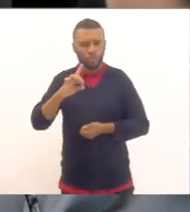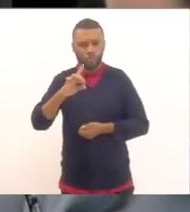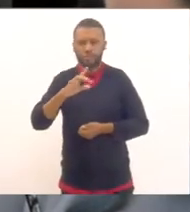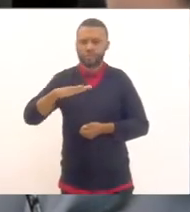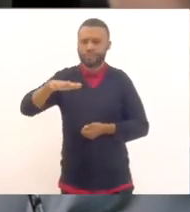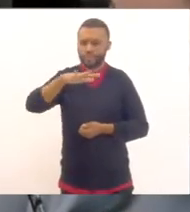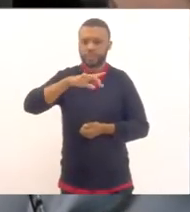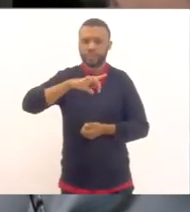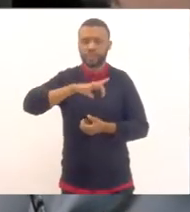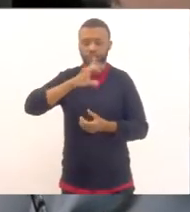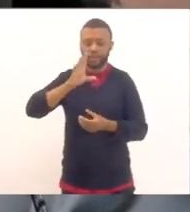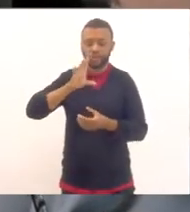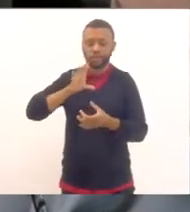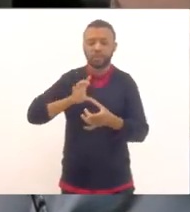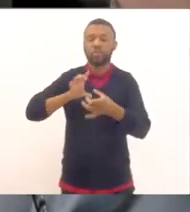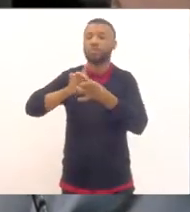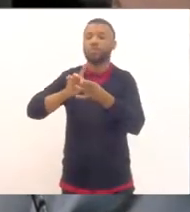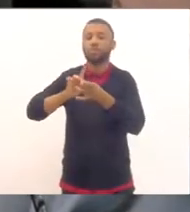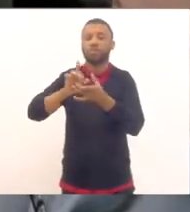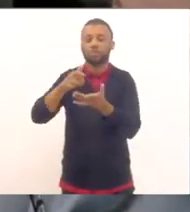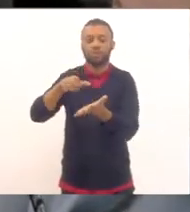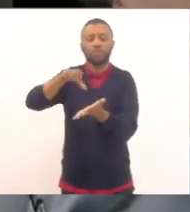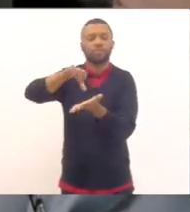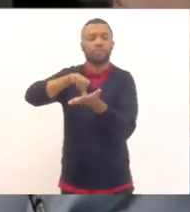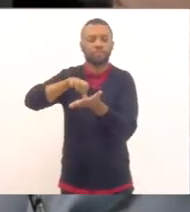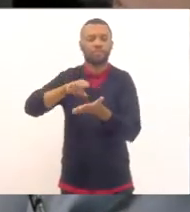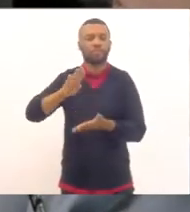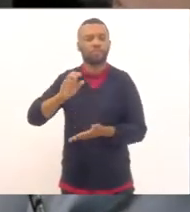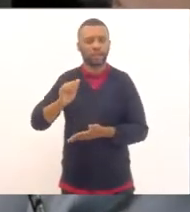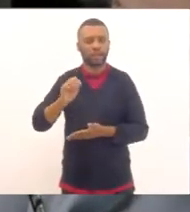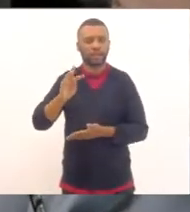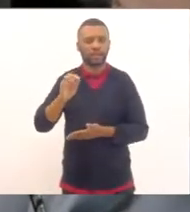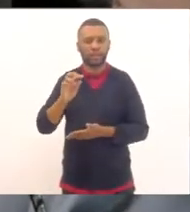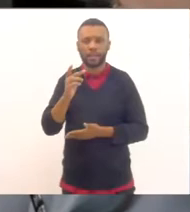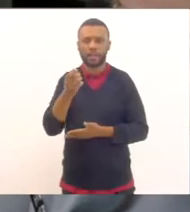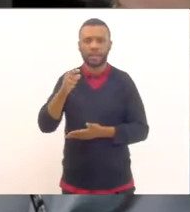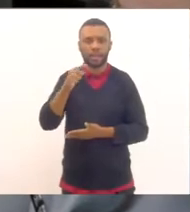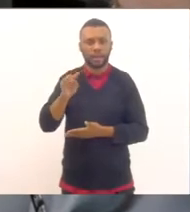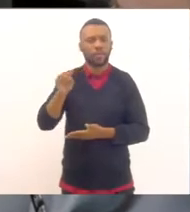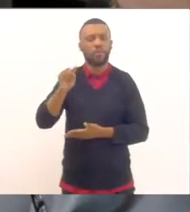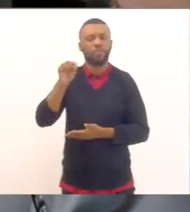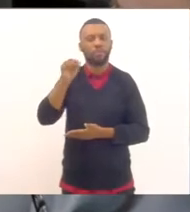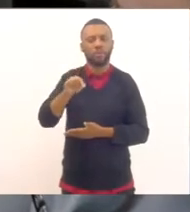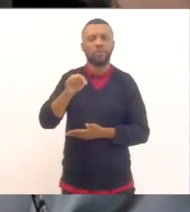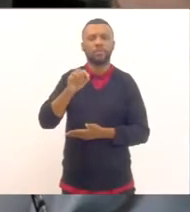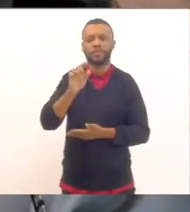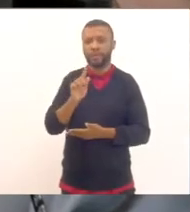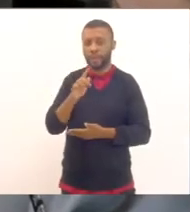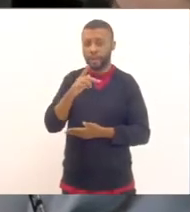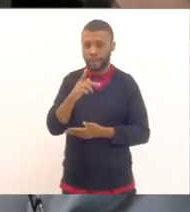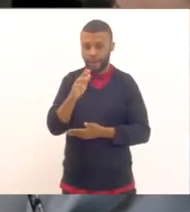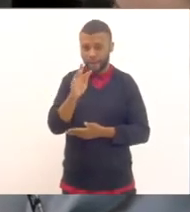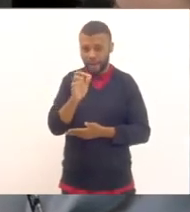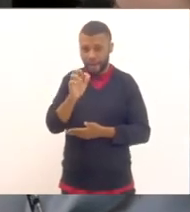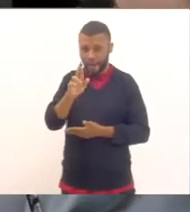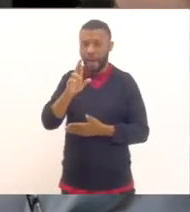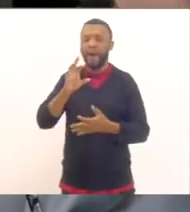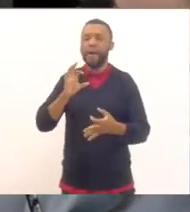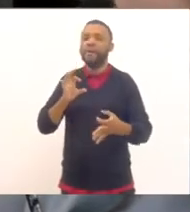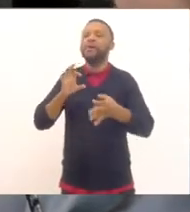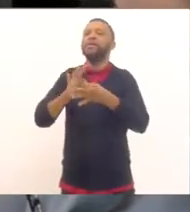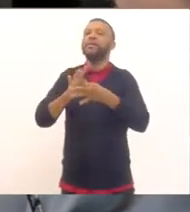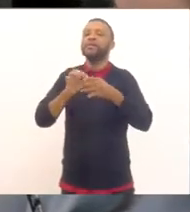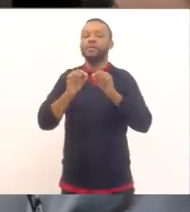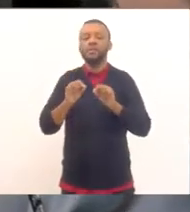jurisdição o Batalhão então o gpfer faz ação com este batalhões e se for necessário